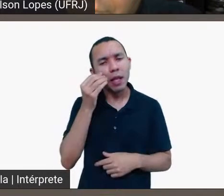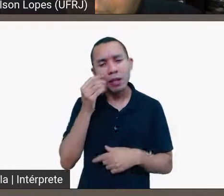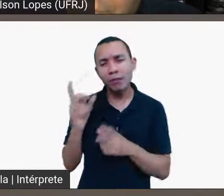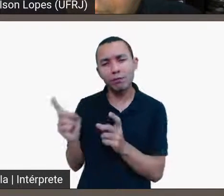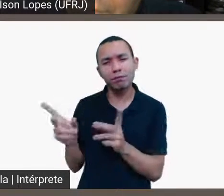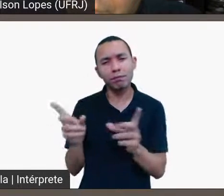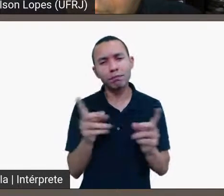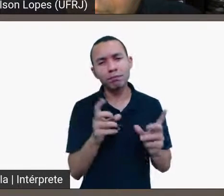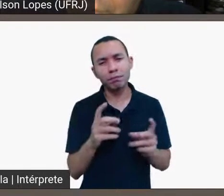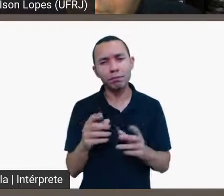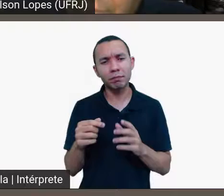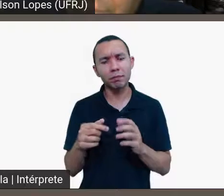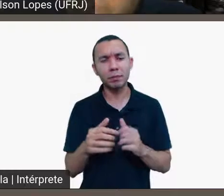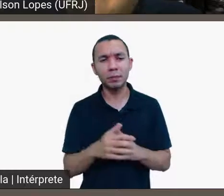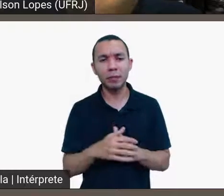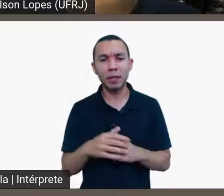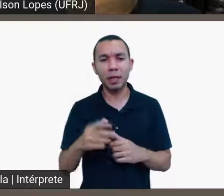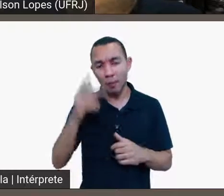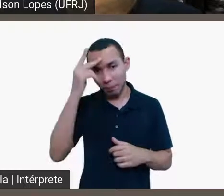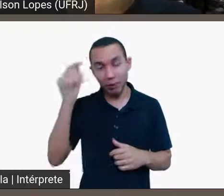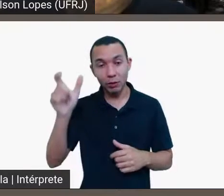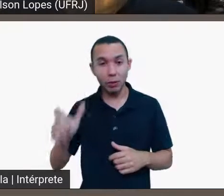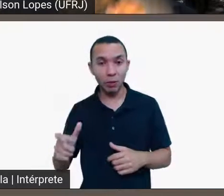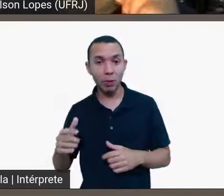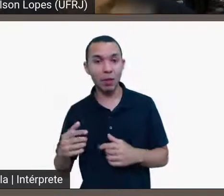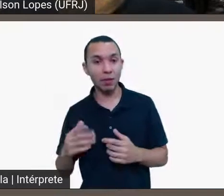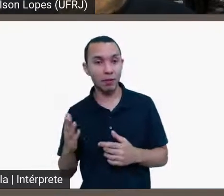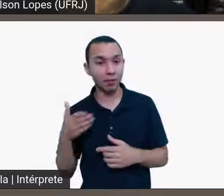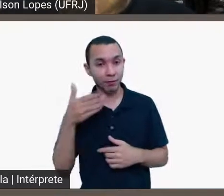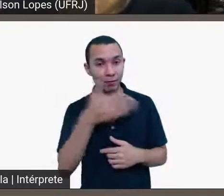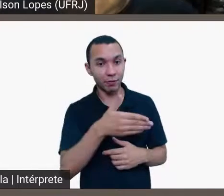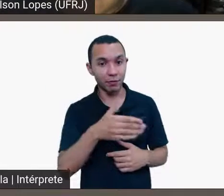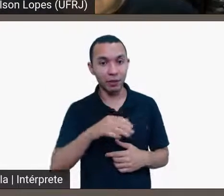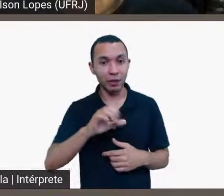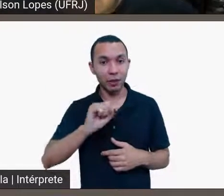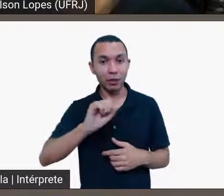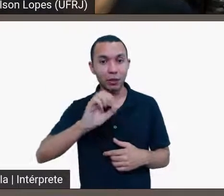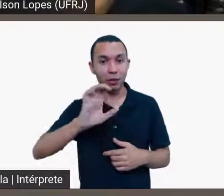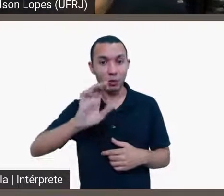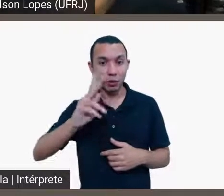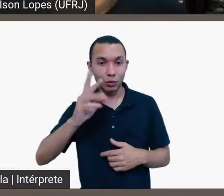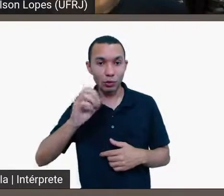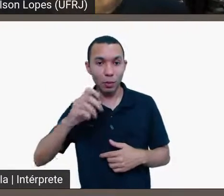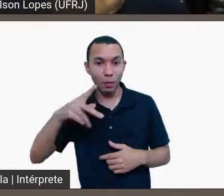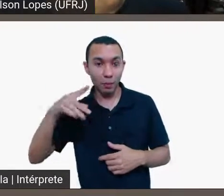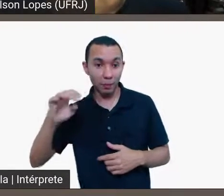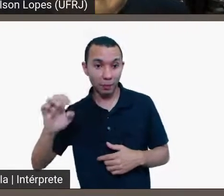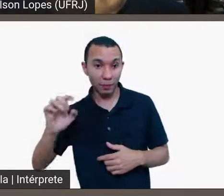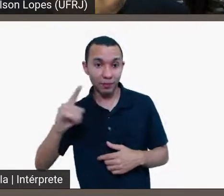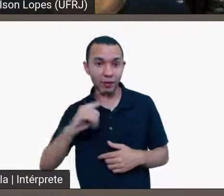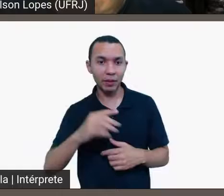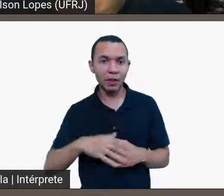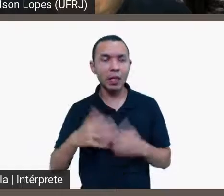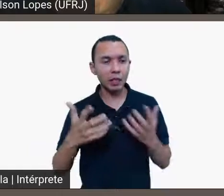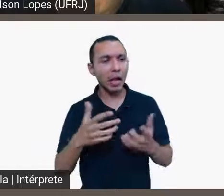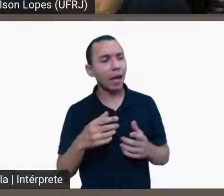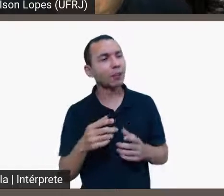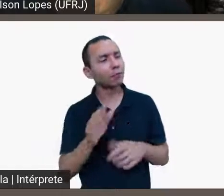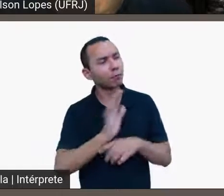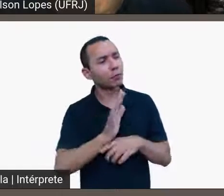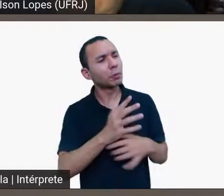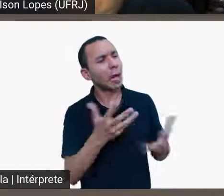uma figura aparece lá, que é o Propércio Saraiva, com a proposta de comercializar o filme